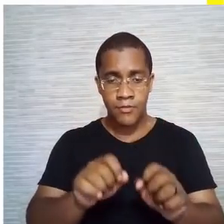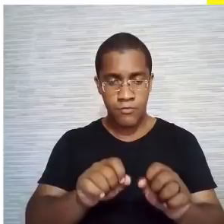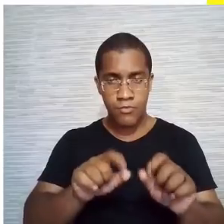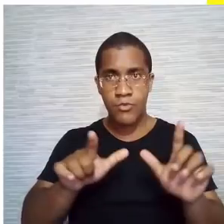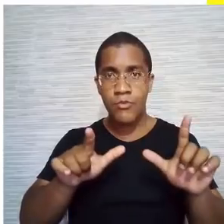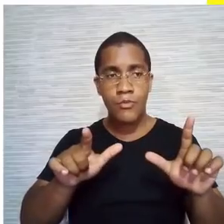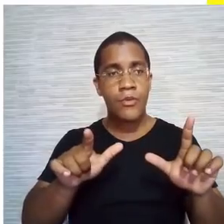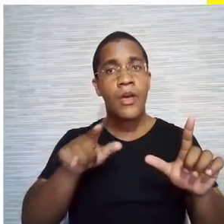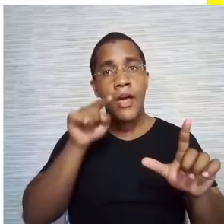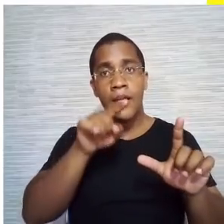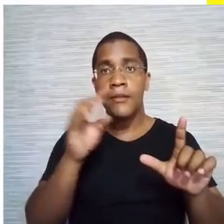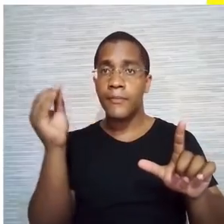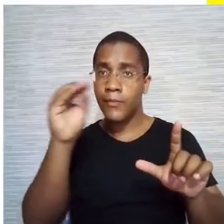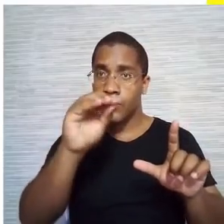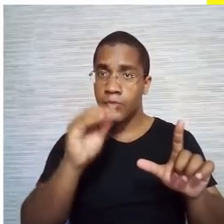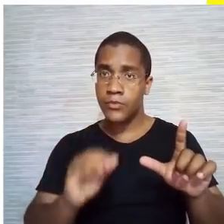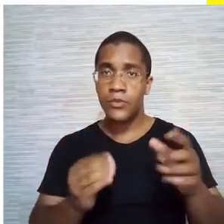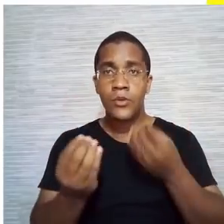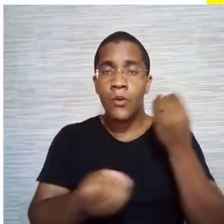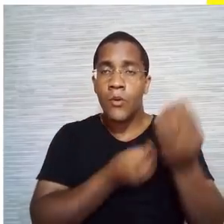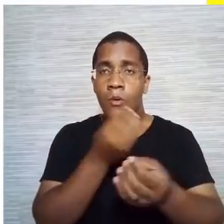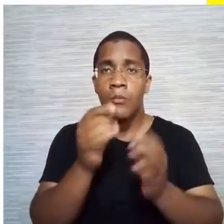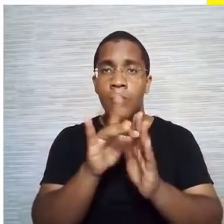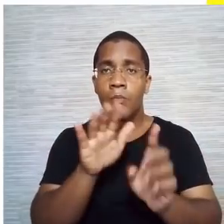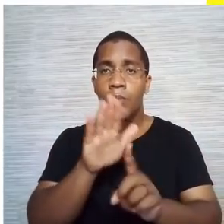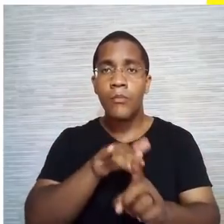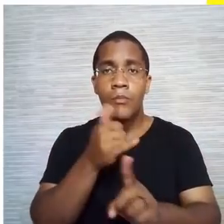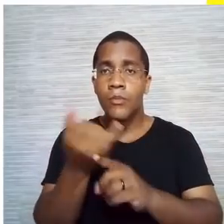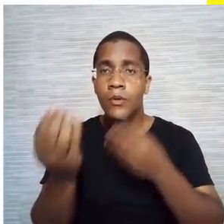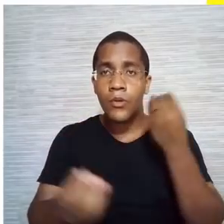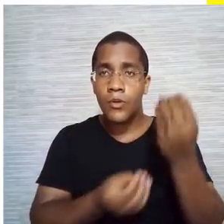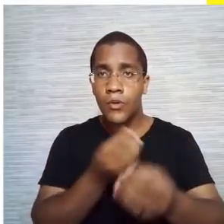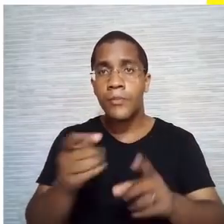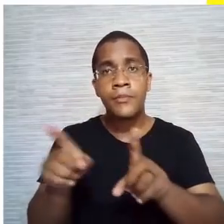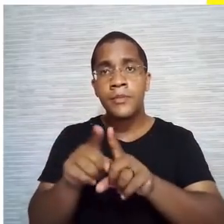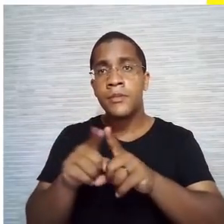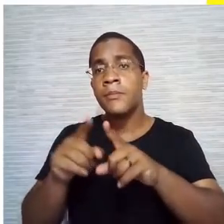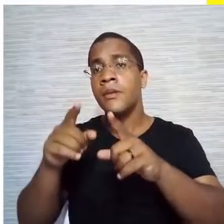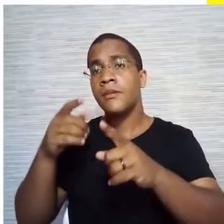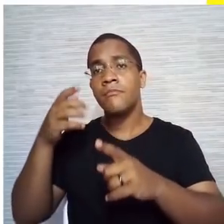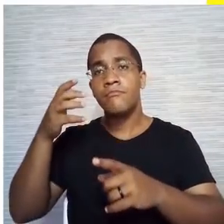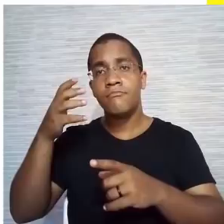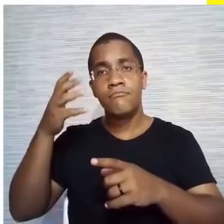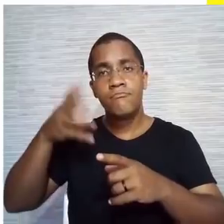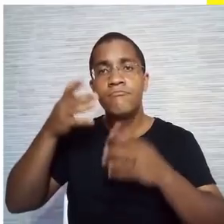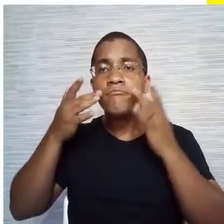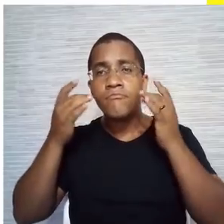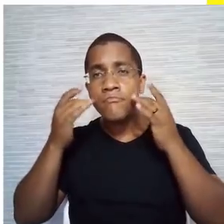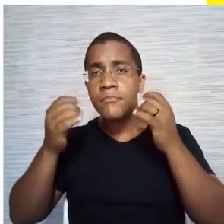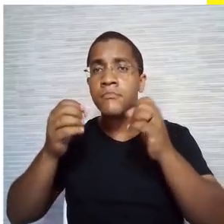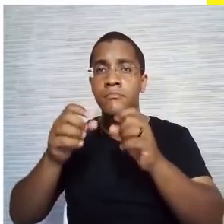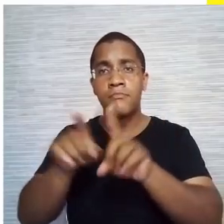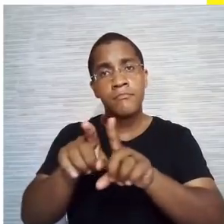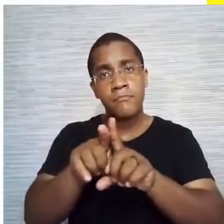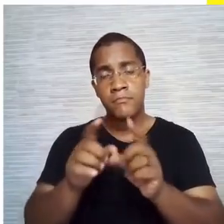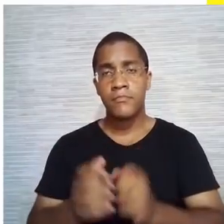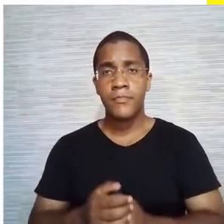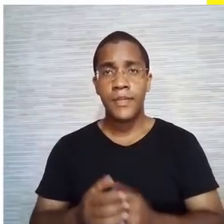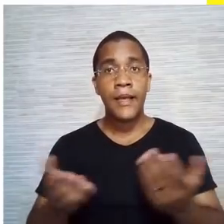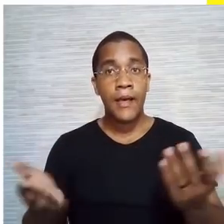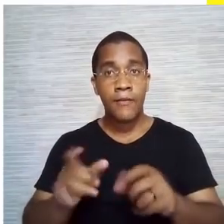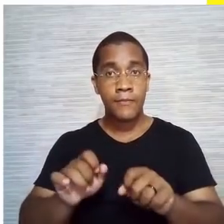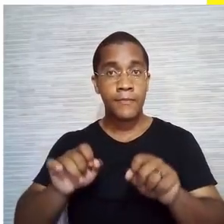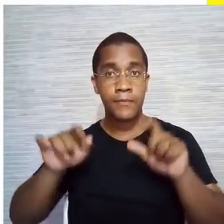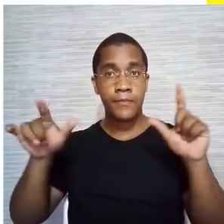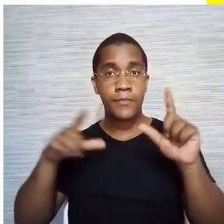bullying. Fica a critério. Agora, como está na tela, vamos estudar um pouco sobre a escrita. Com